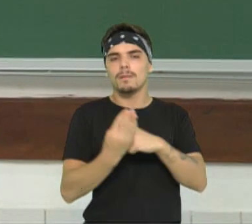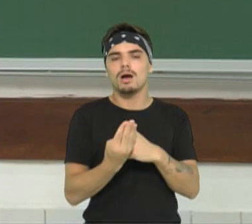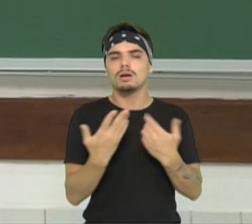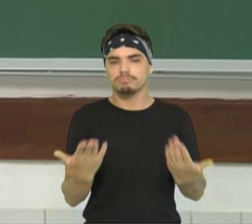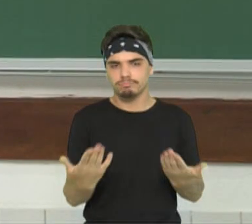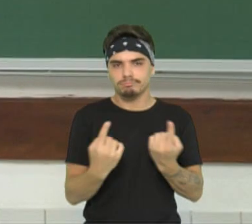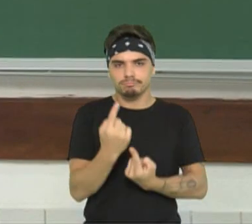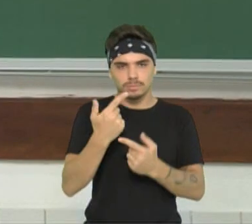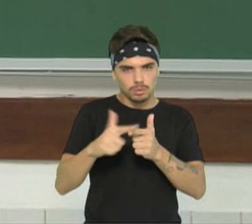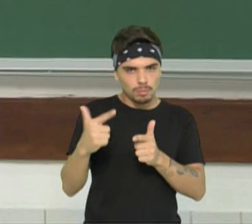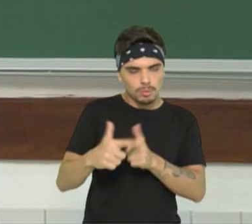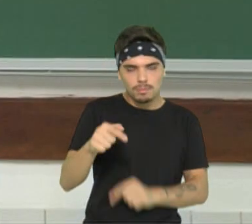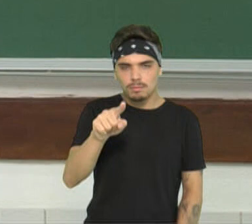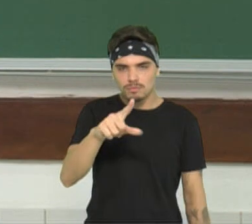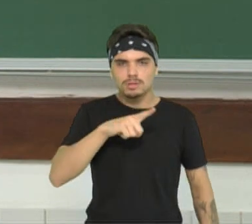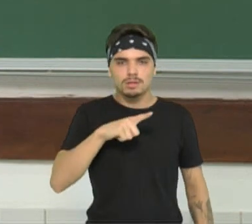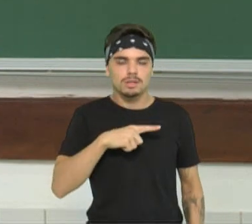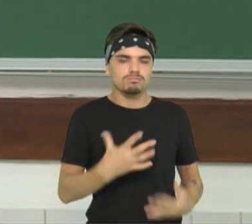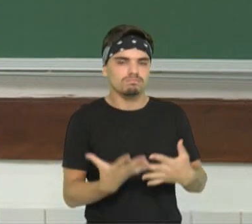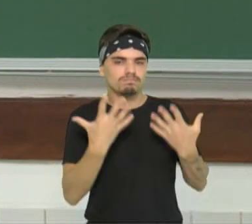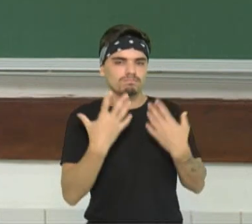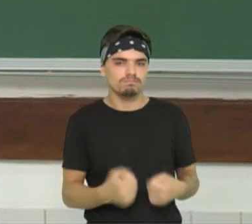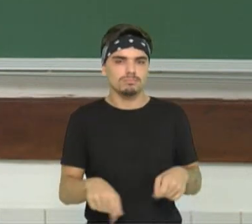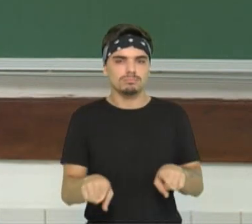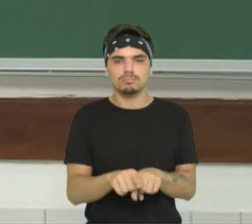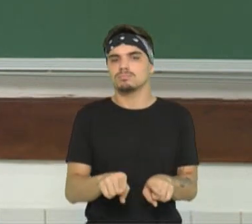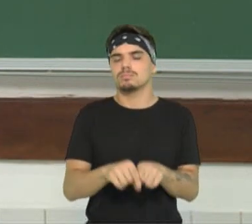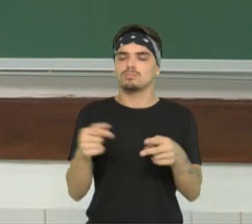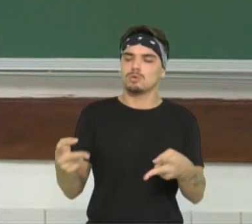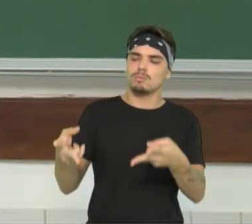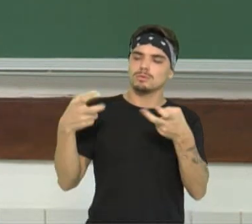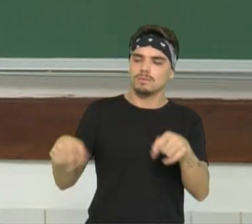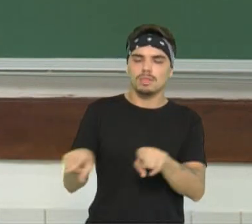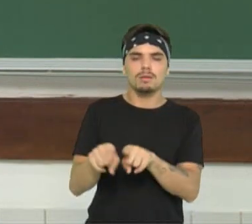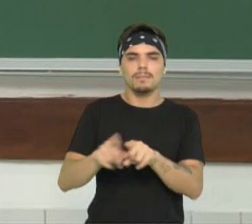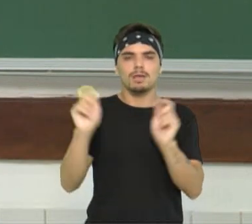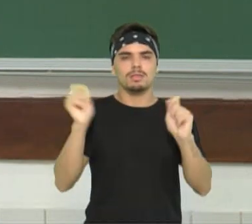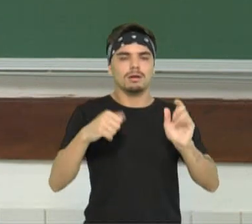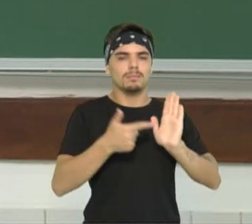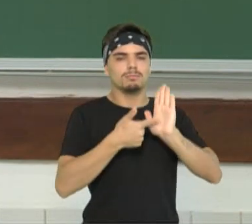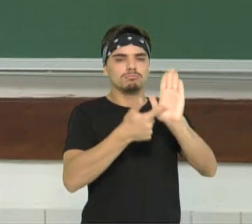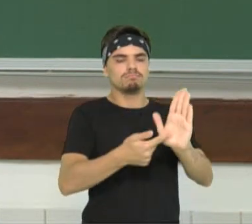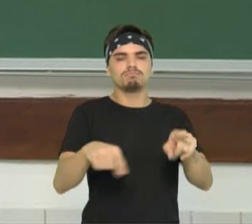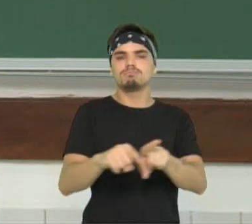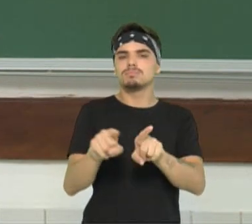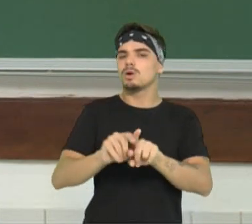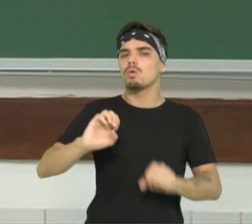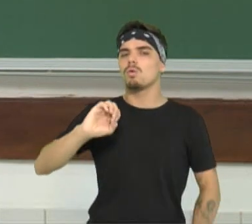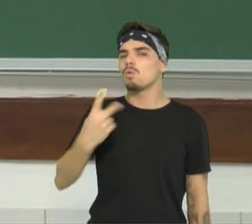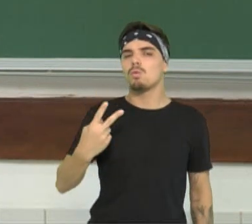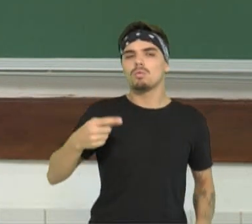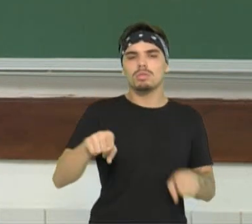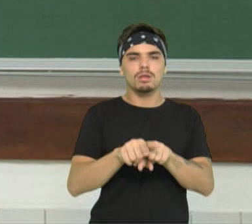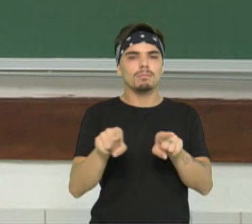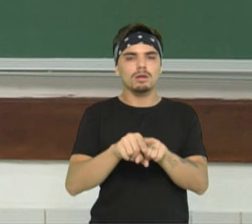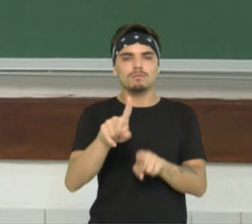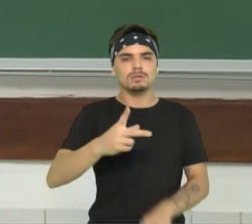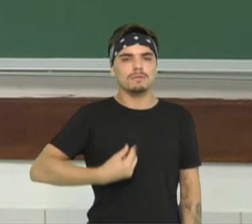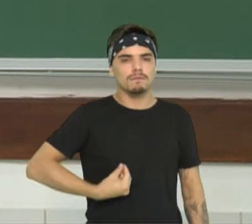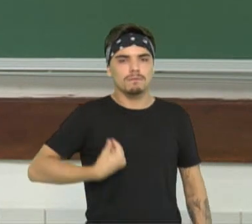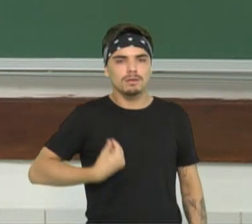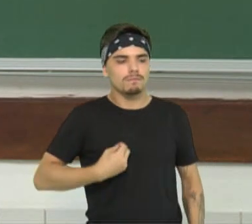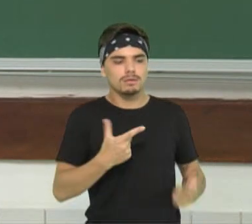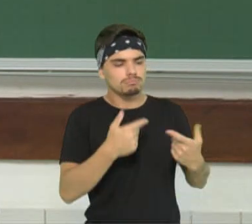principais problemas que você considera, que você observa, que você constata ou até mesmo que você vivencia,